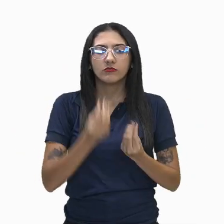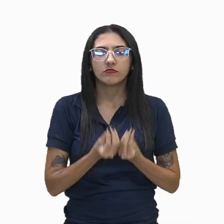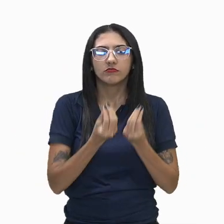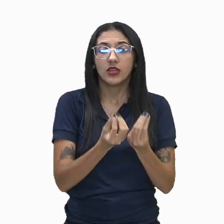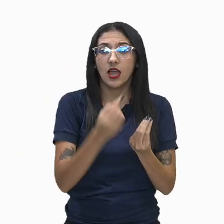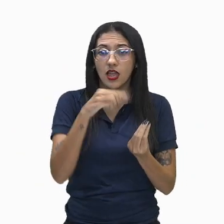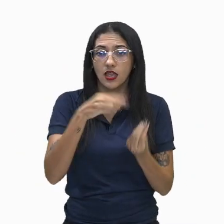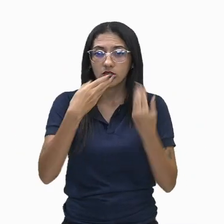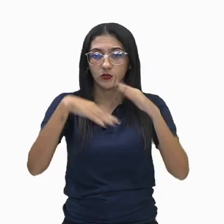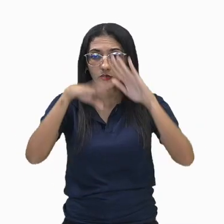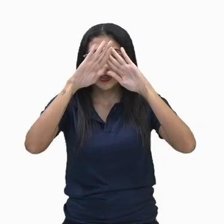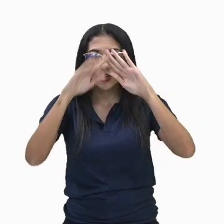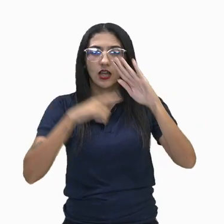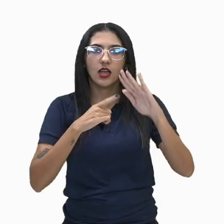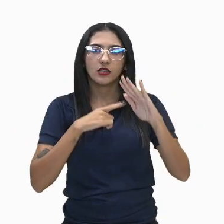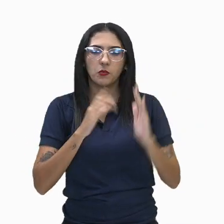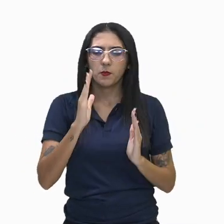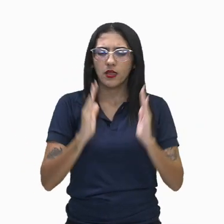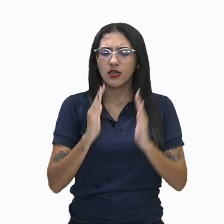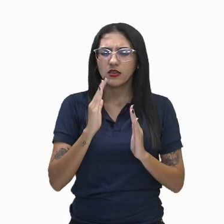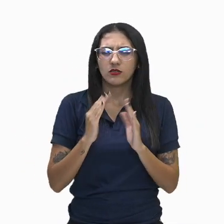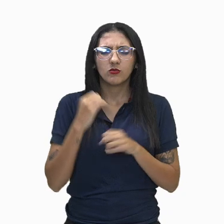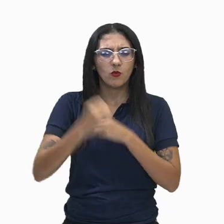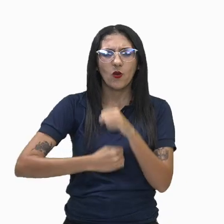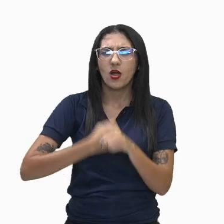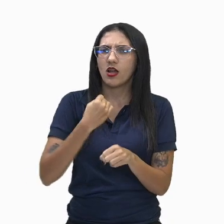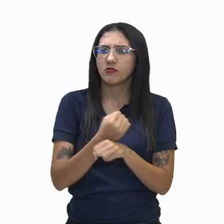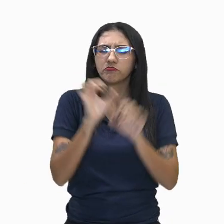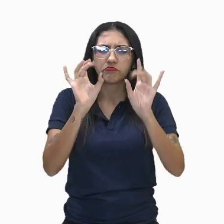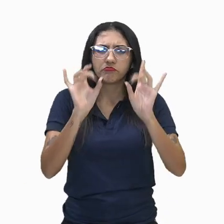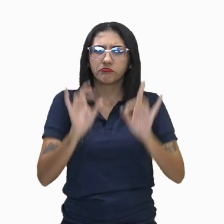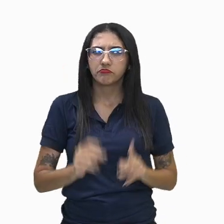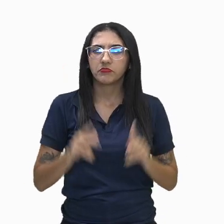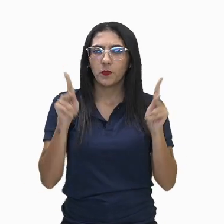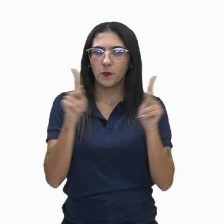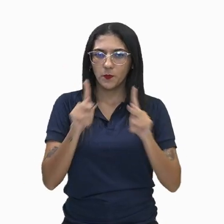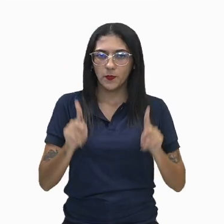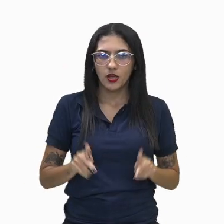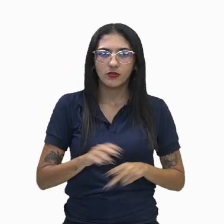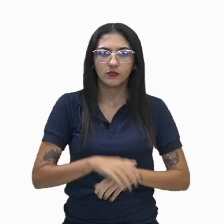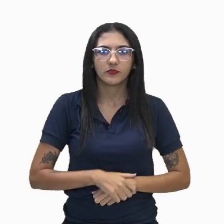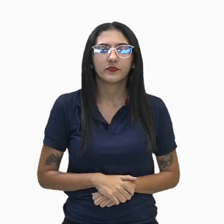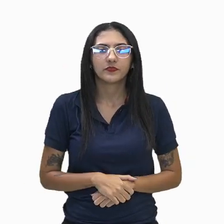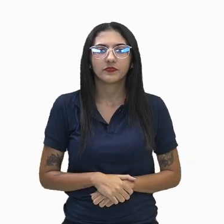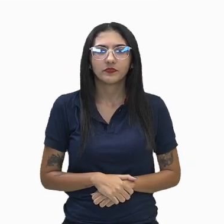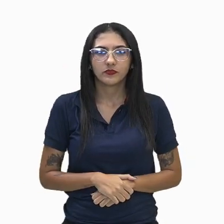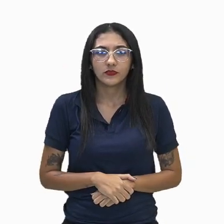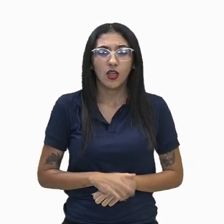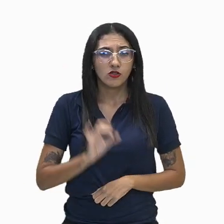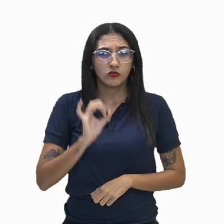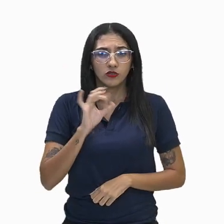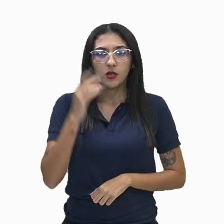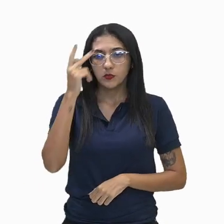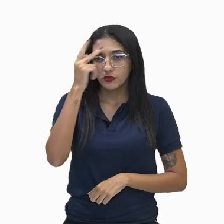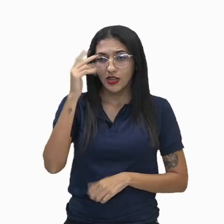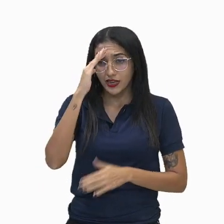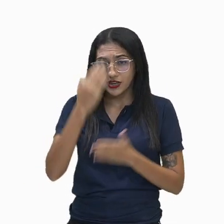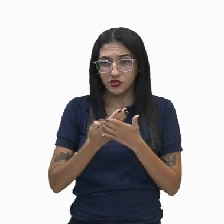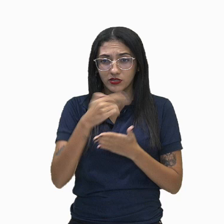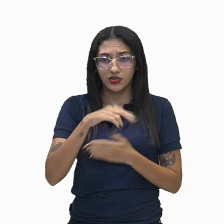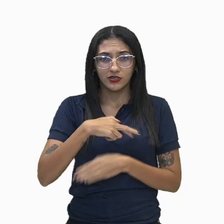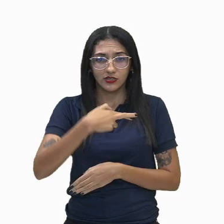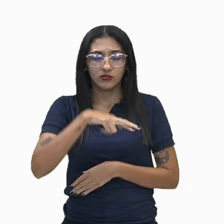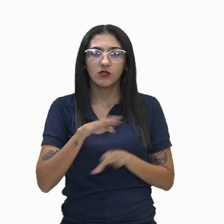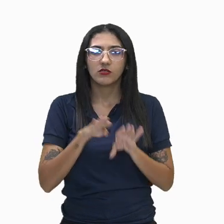orixá conceda um ano repleto de bênçãos e de paz. Não só os adeptos dessas religiões, mas muitas